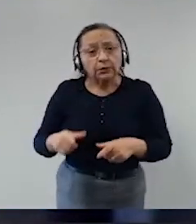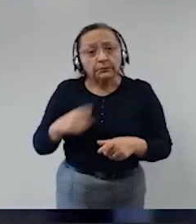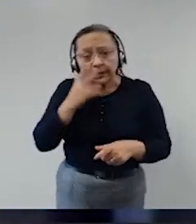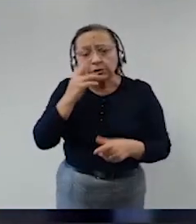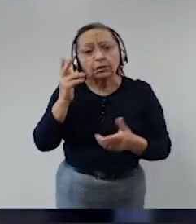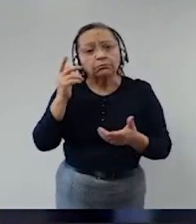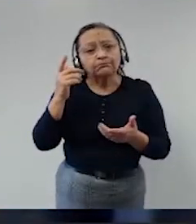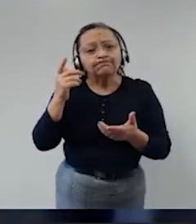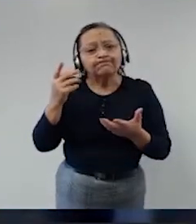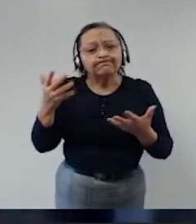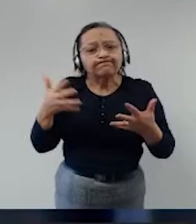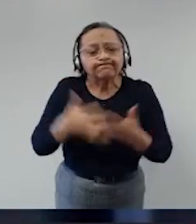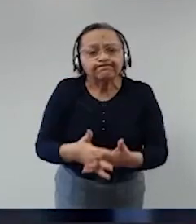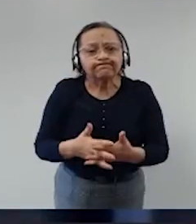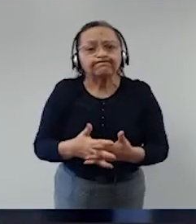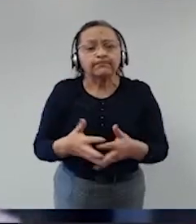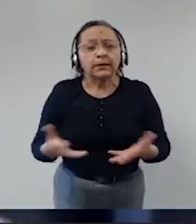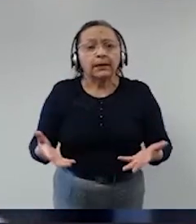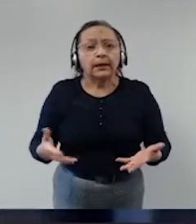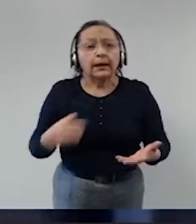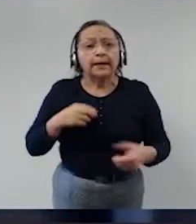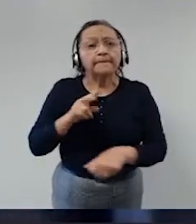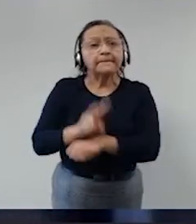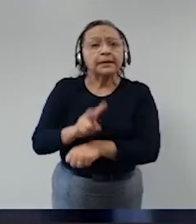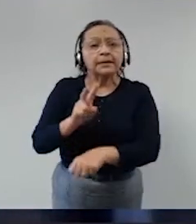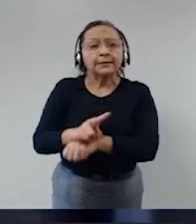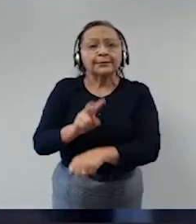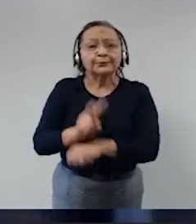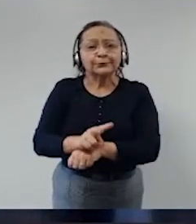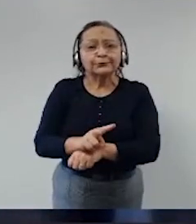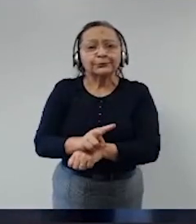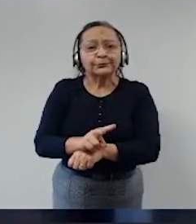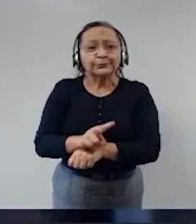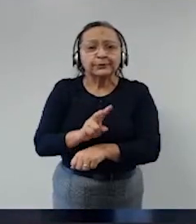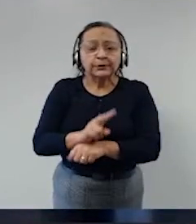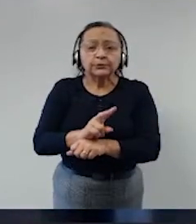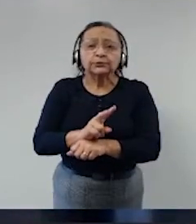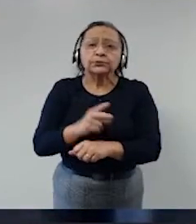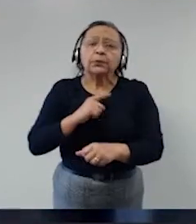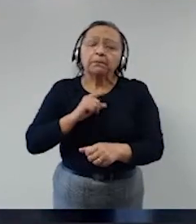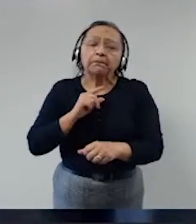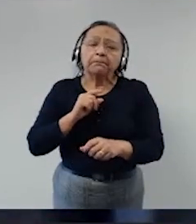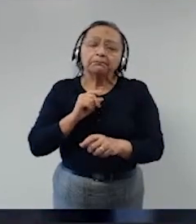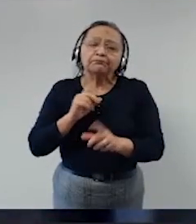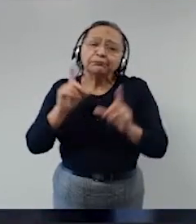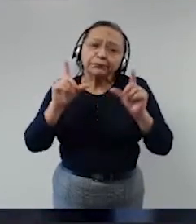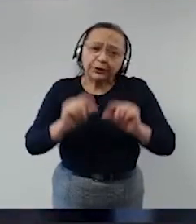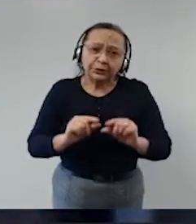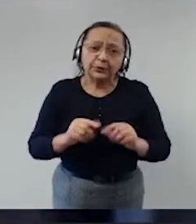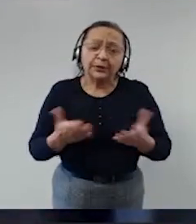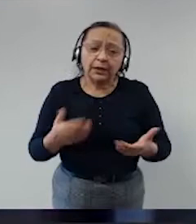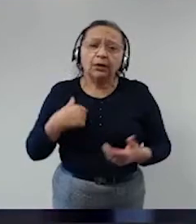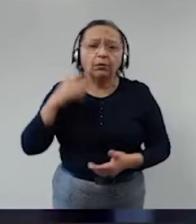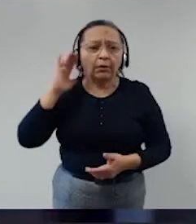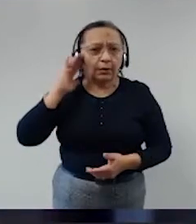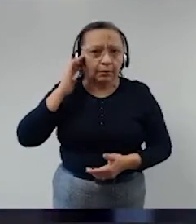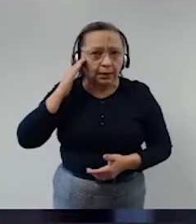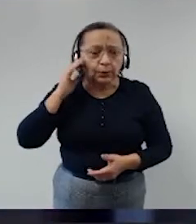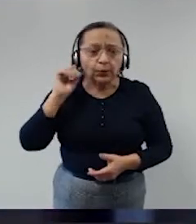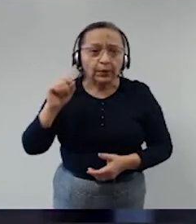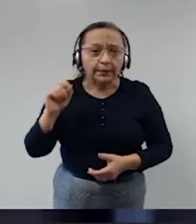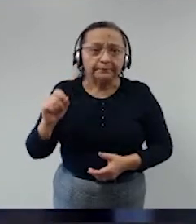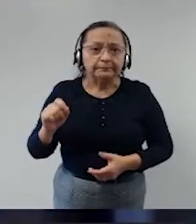compromete sobremaneira a manutenção do patamar civilizatório mínimo. E eu entendo, meus amigos,